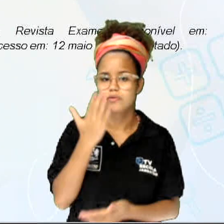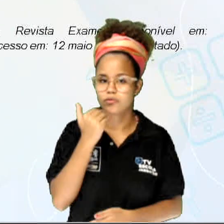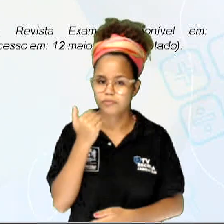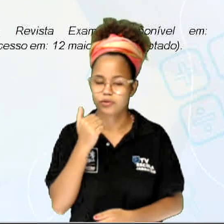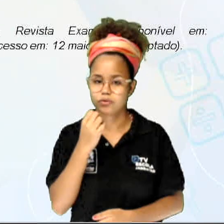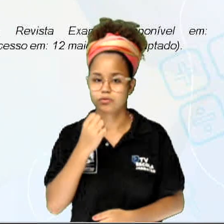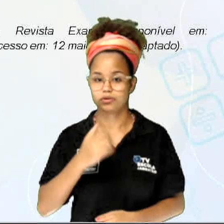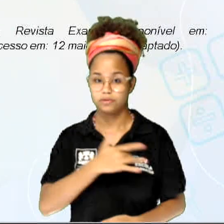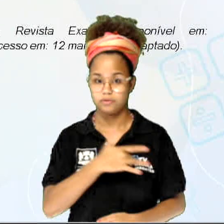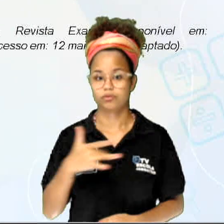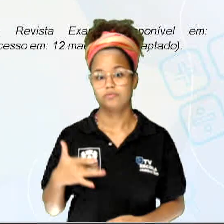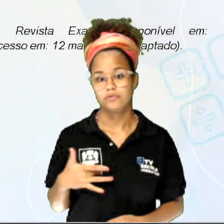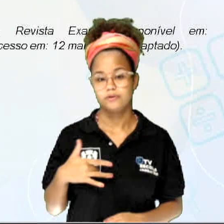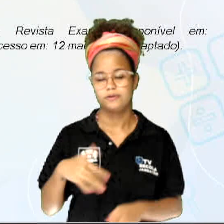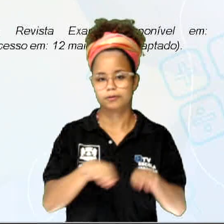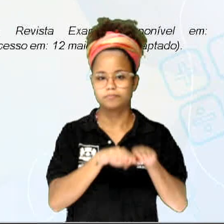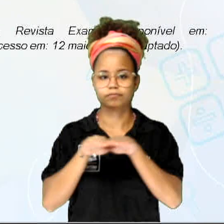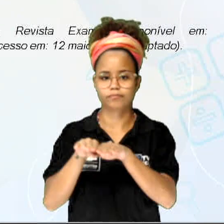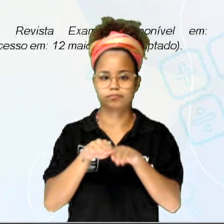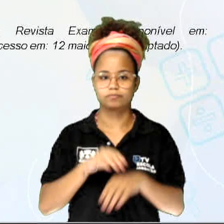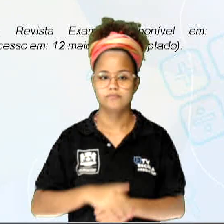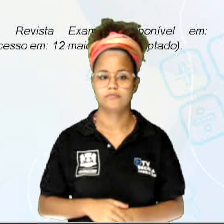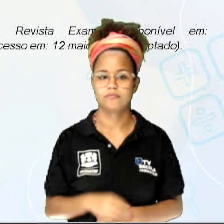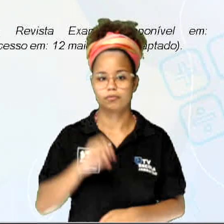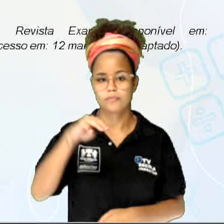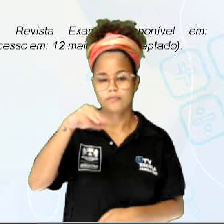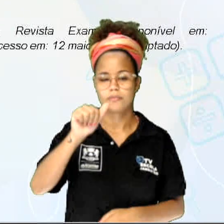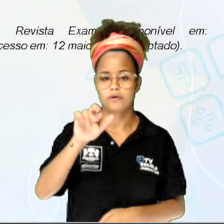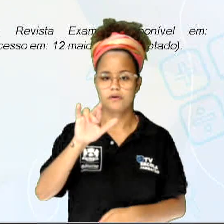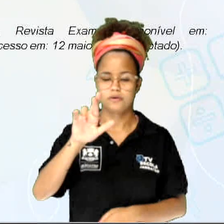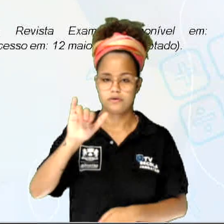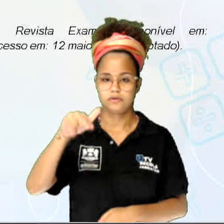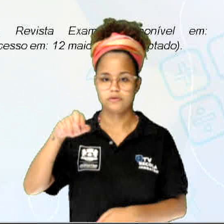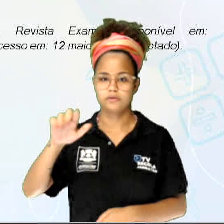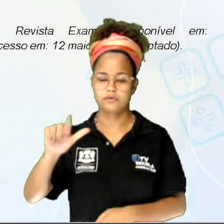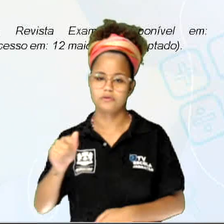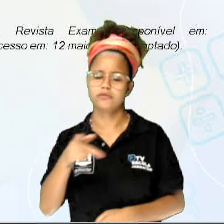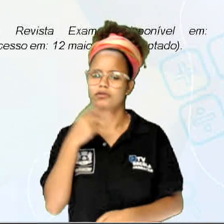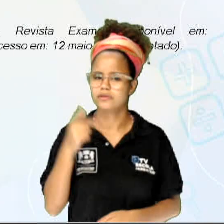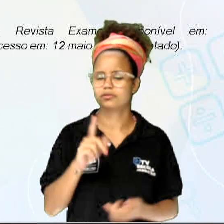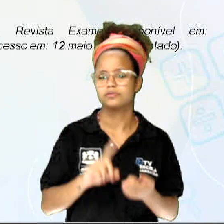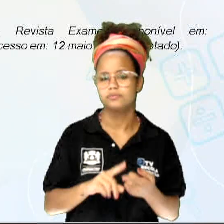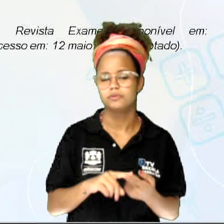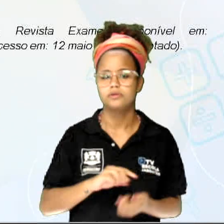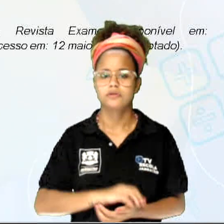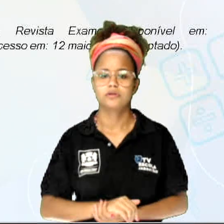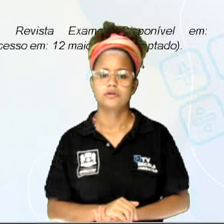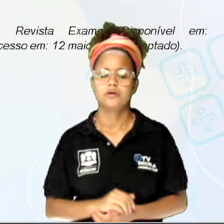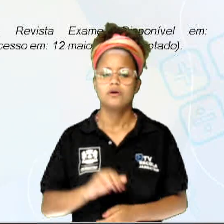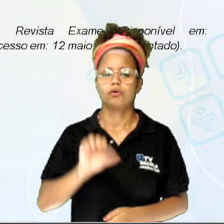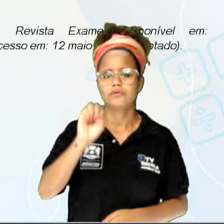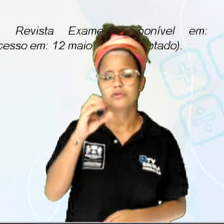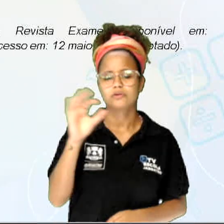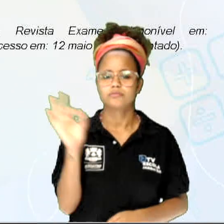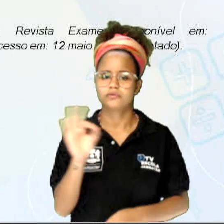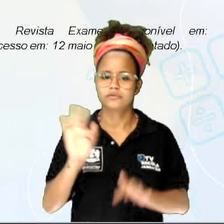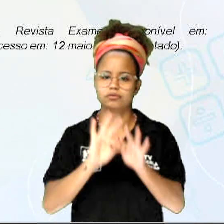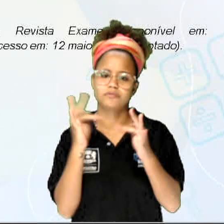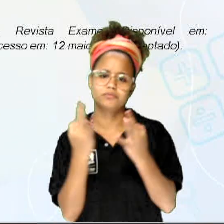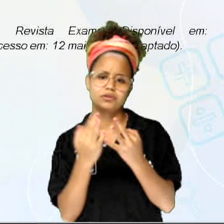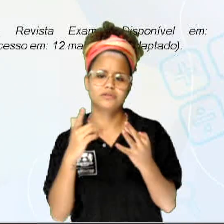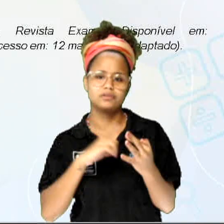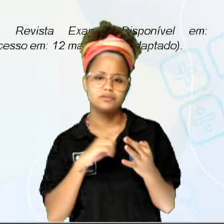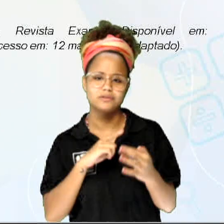equilibrados. Marianela acrescenta que, definitivamente, 80% das famílias apresentam algum grau